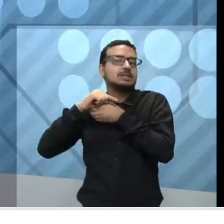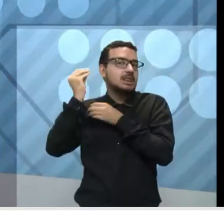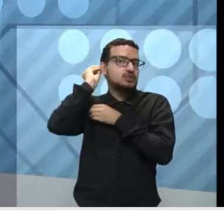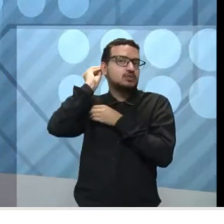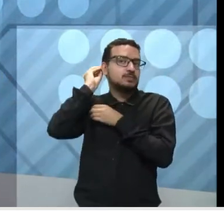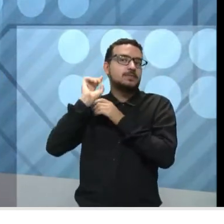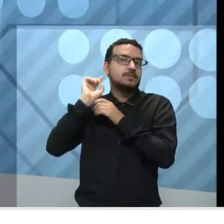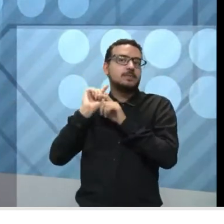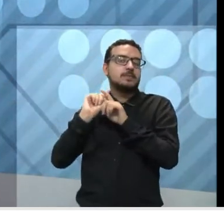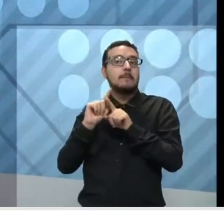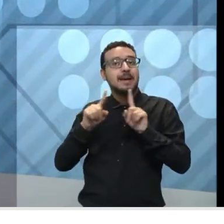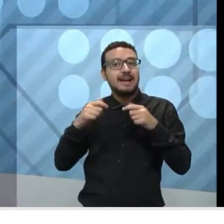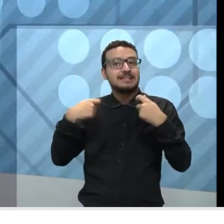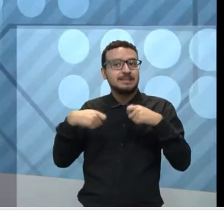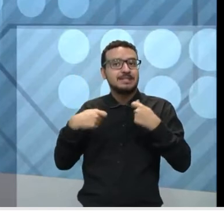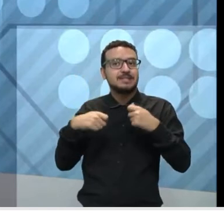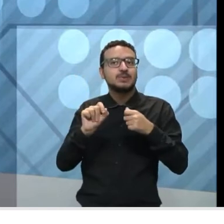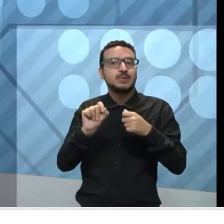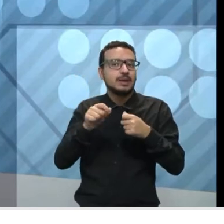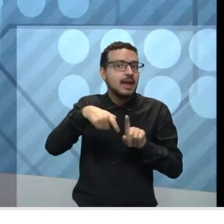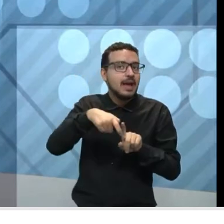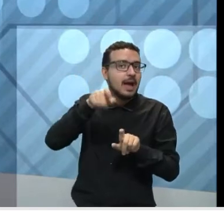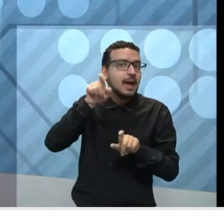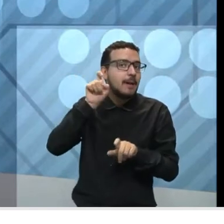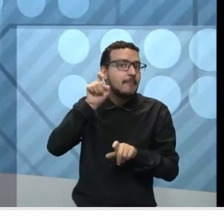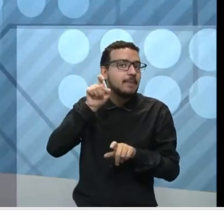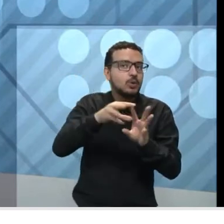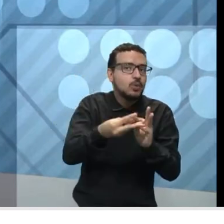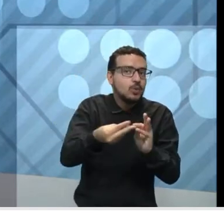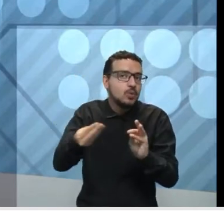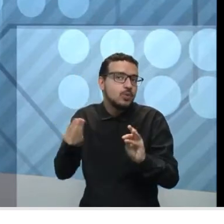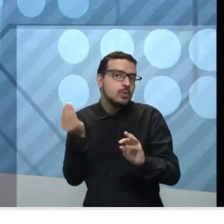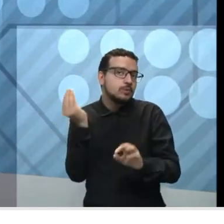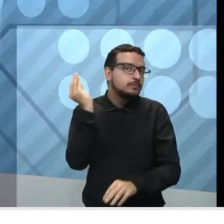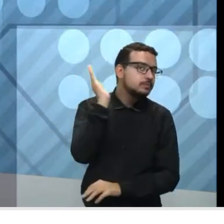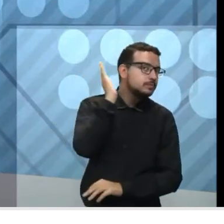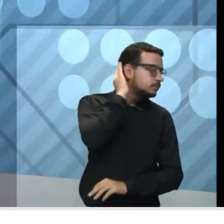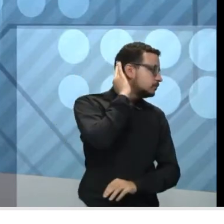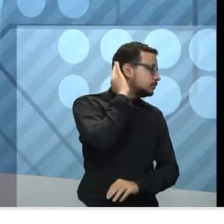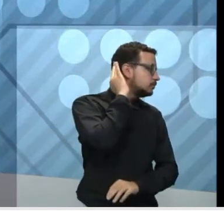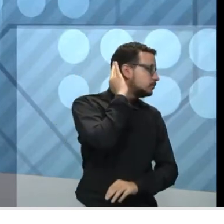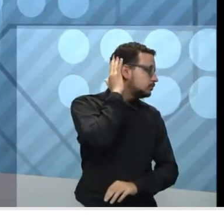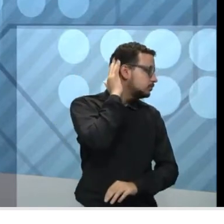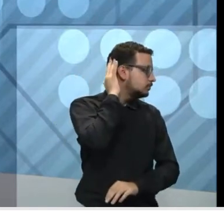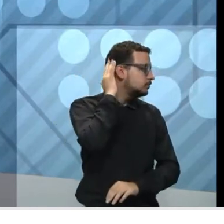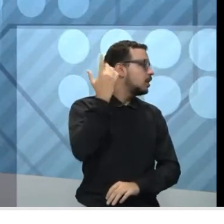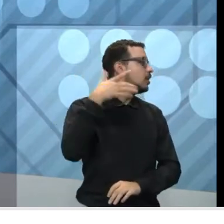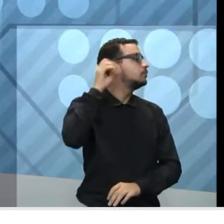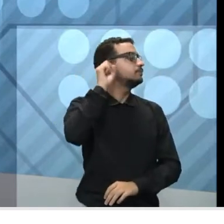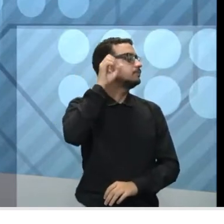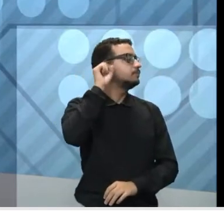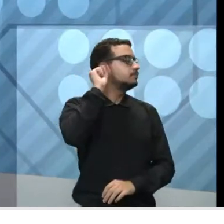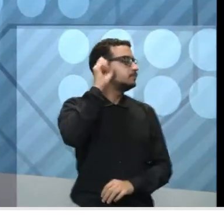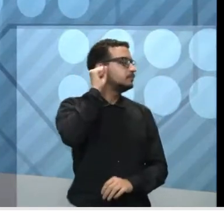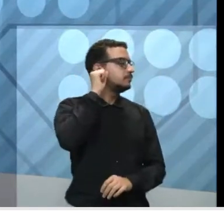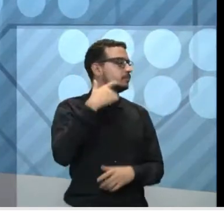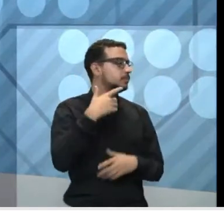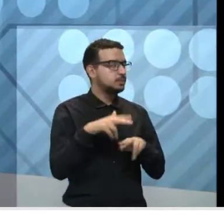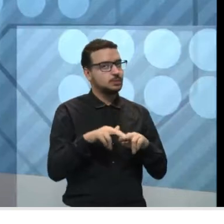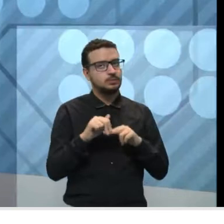externo também para associar, para que consiga ouvir. Então, implante coclear. Implante coclear